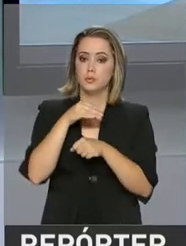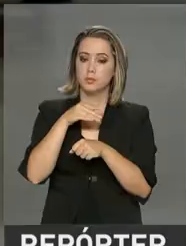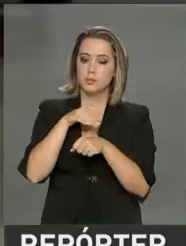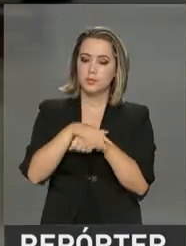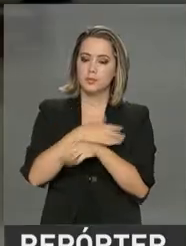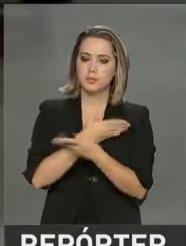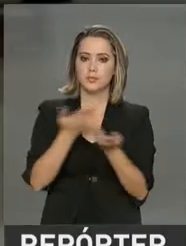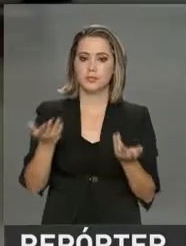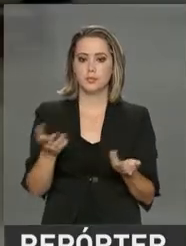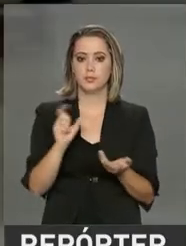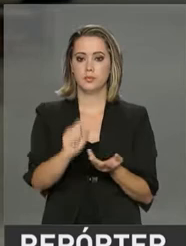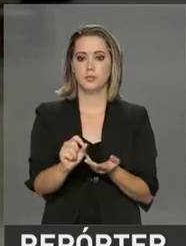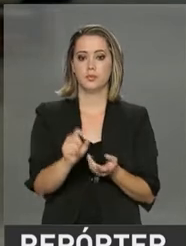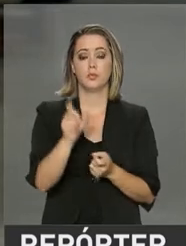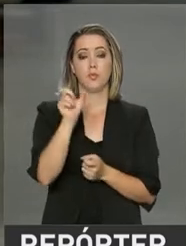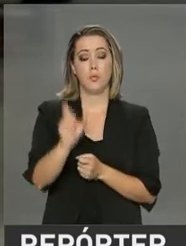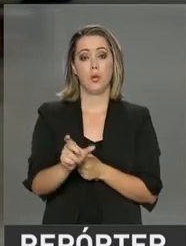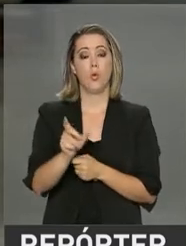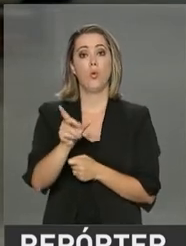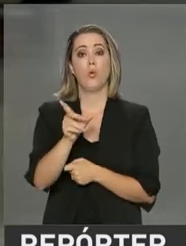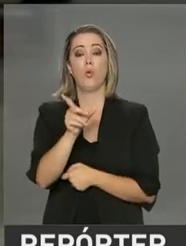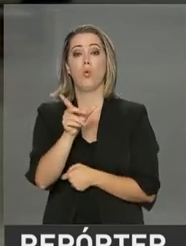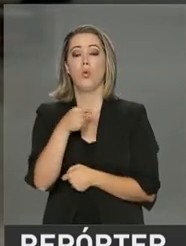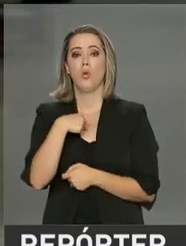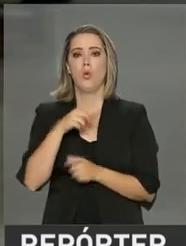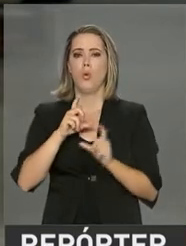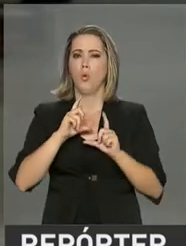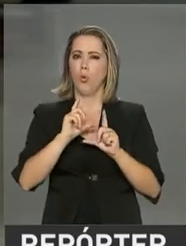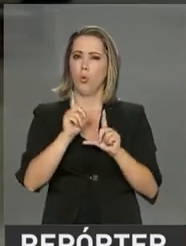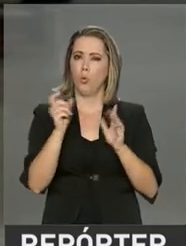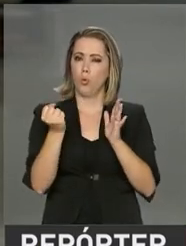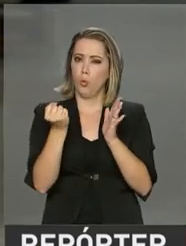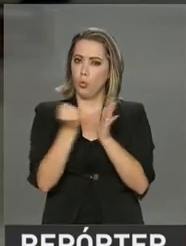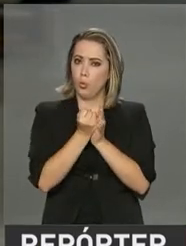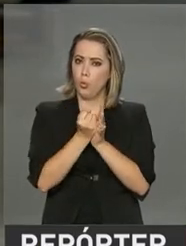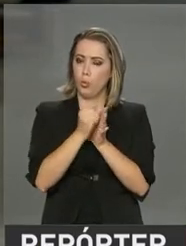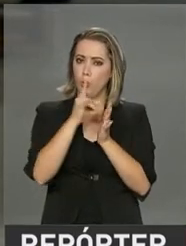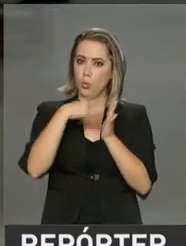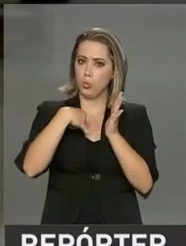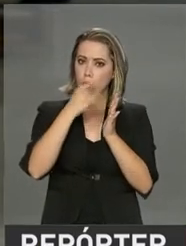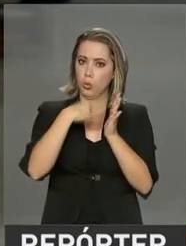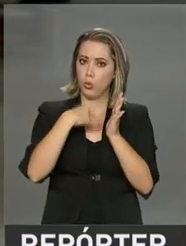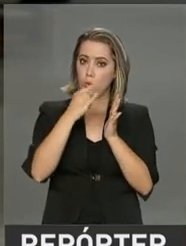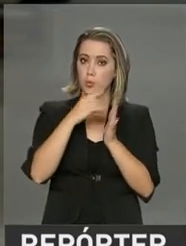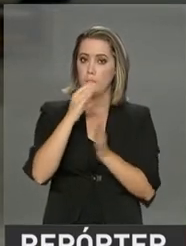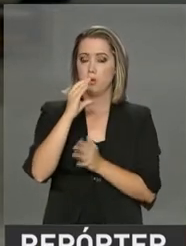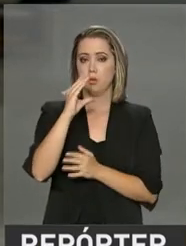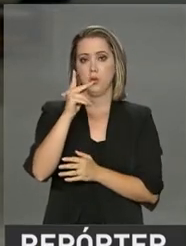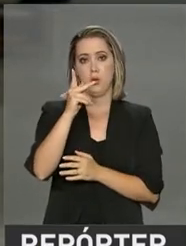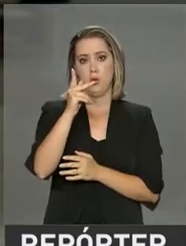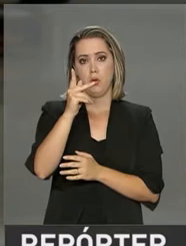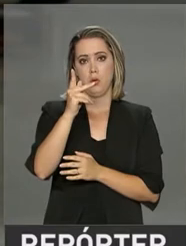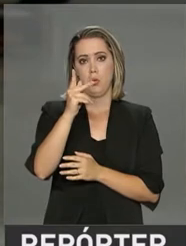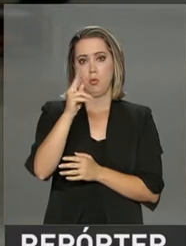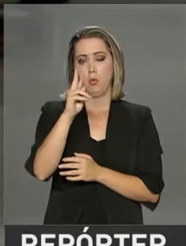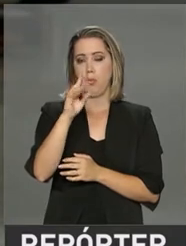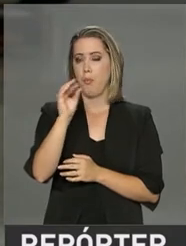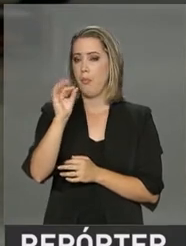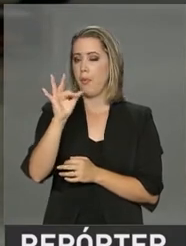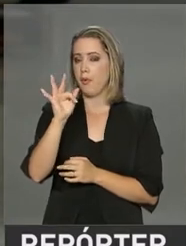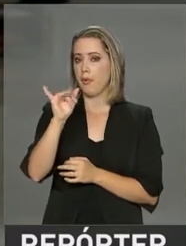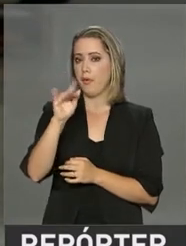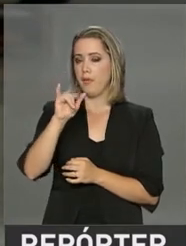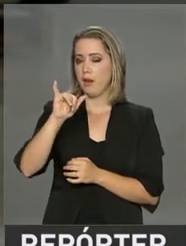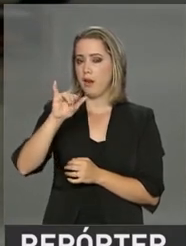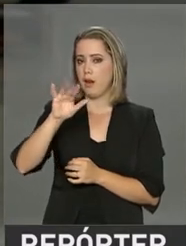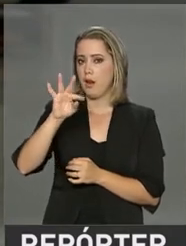noite a todos. Olha, Roberto, o Certificado Internacional de Vacinação ou Profilaxia é necessário para as pessoas que